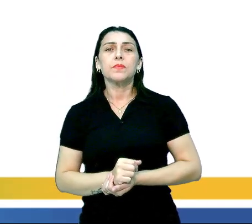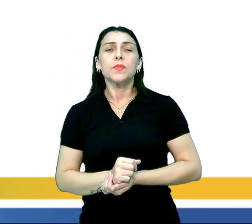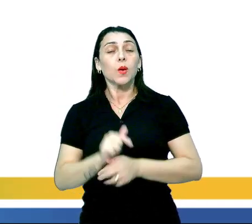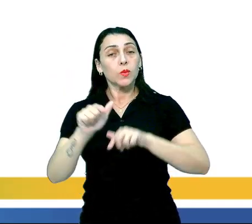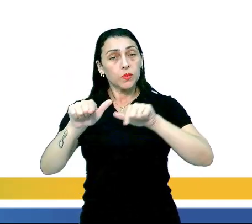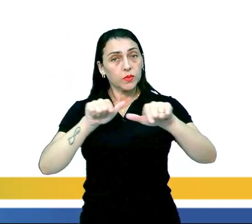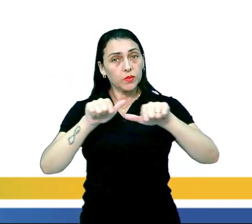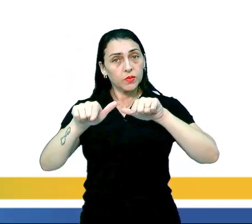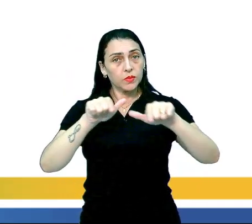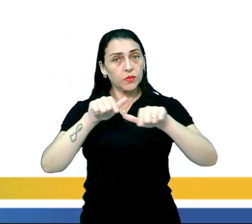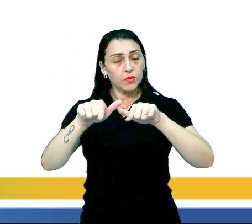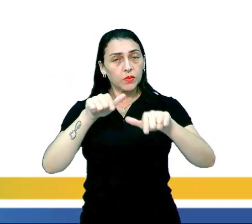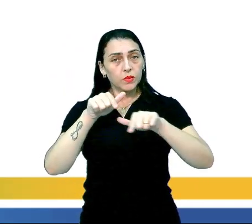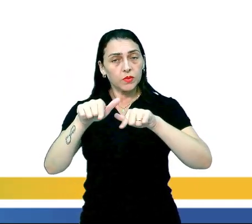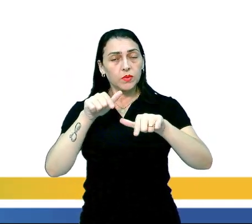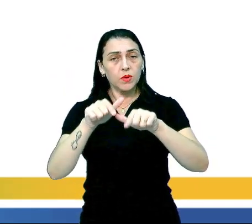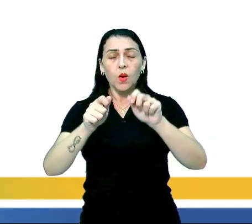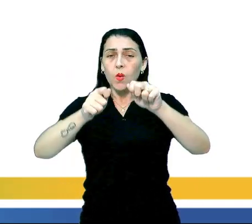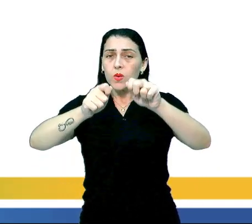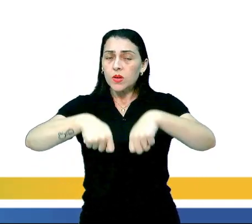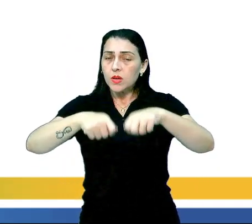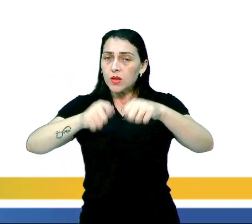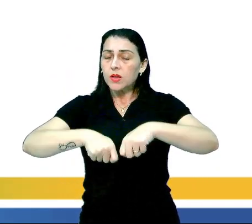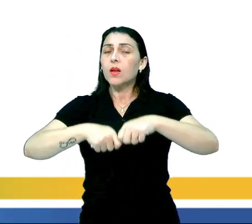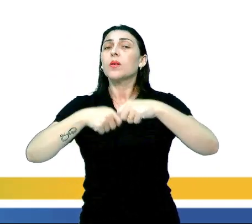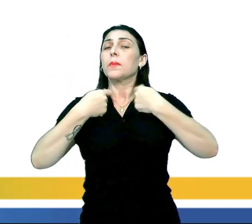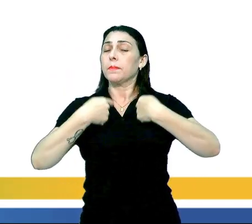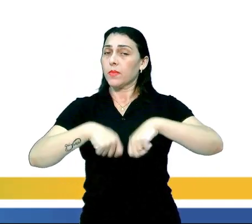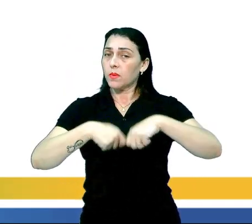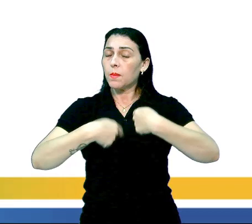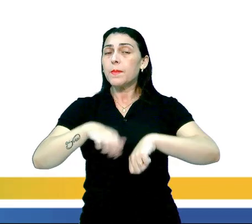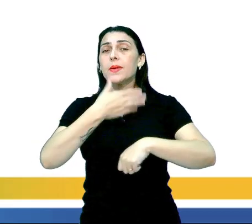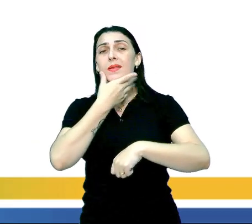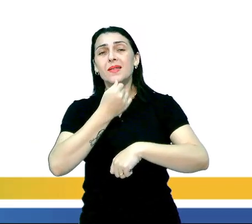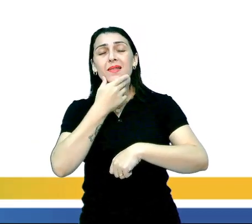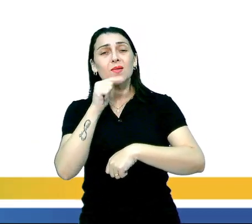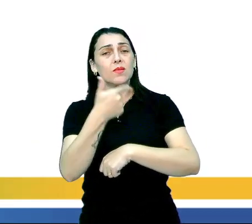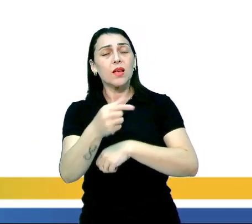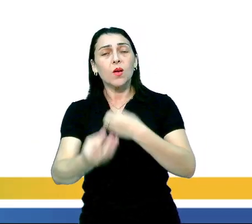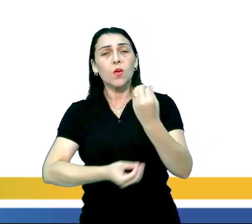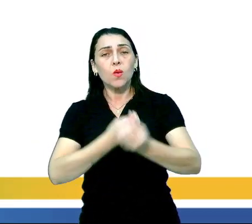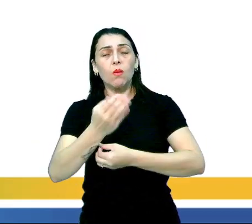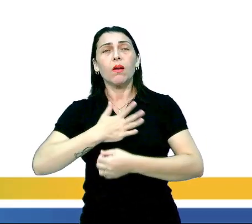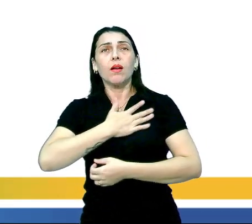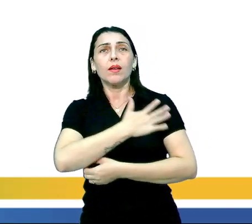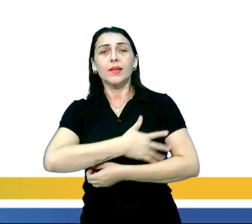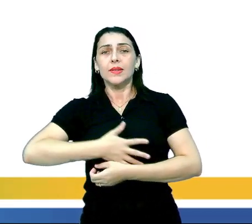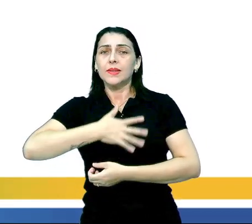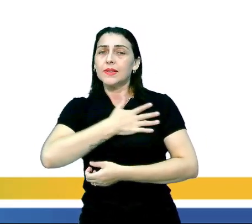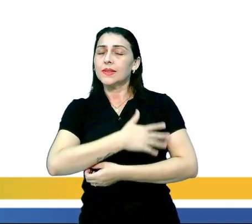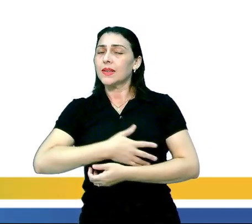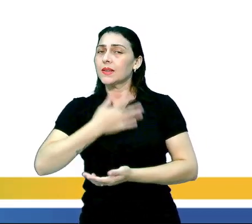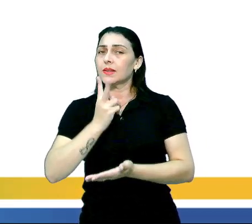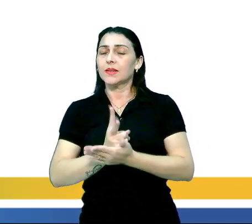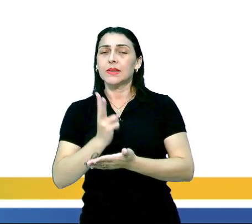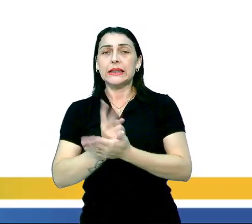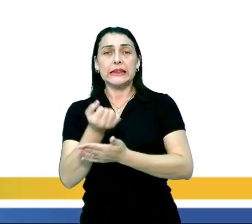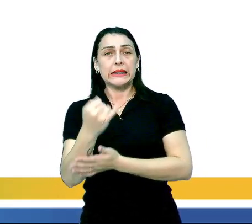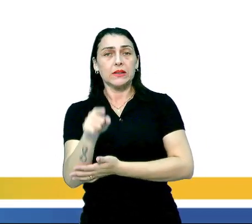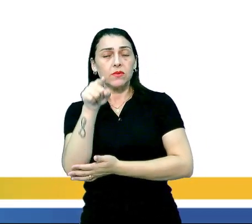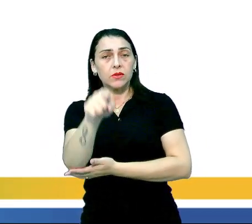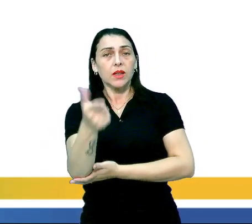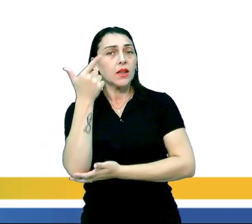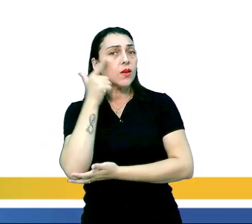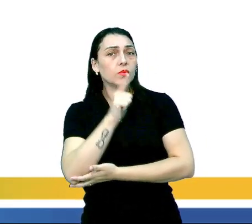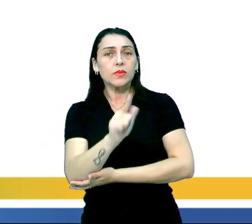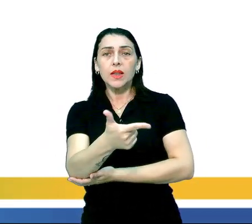o trabalho é uma condição inerente ao homem. Não tem como satisfazer a sua necessidade sem que você